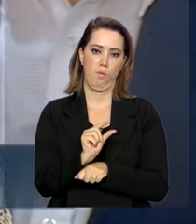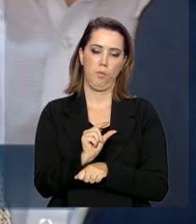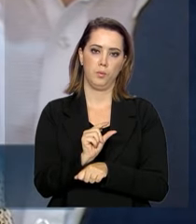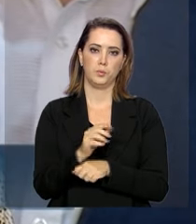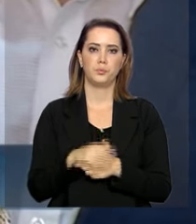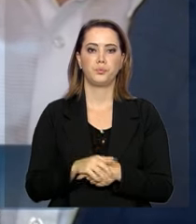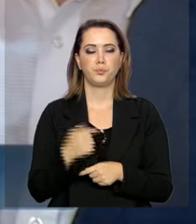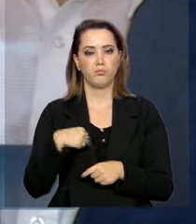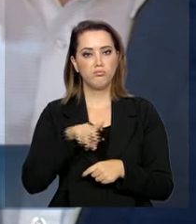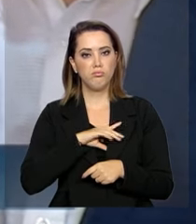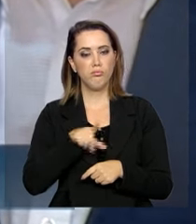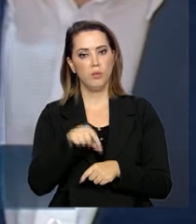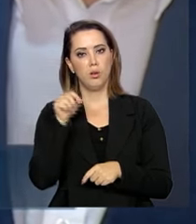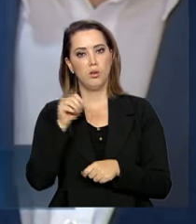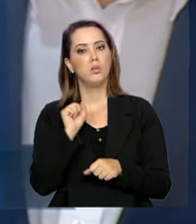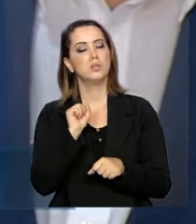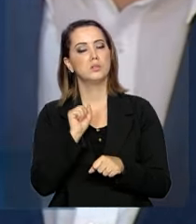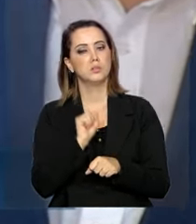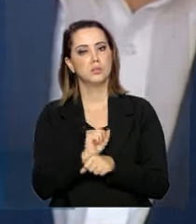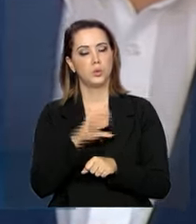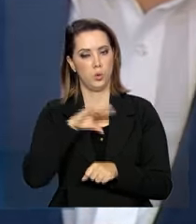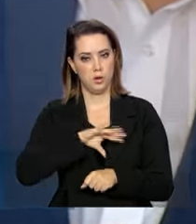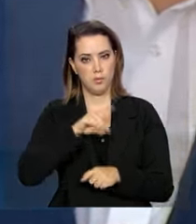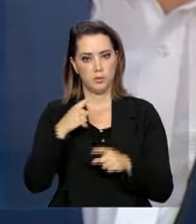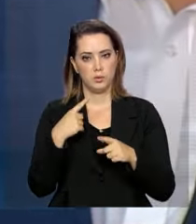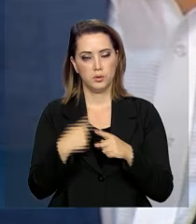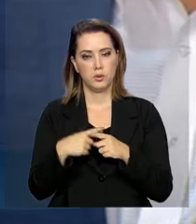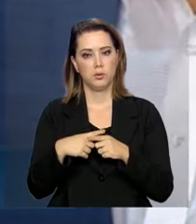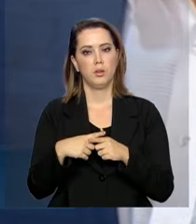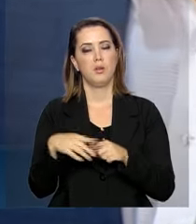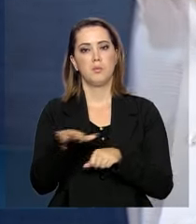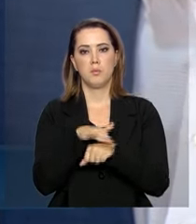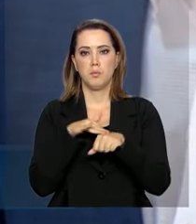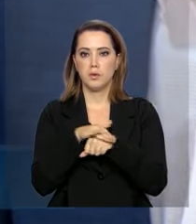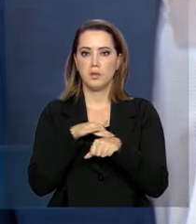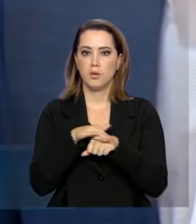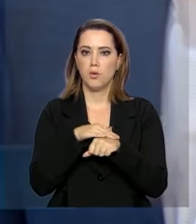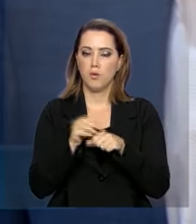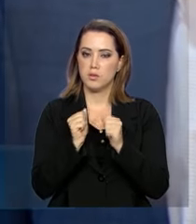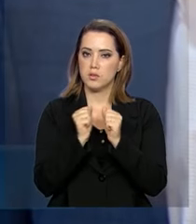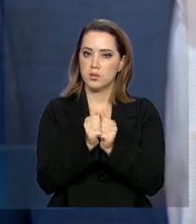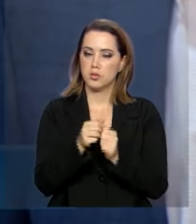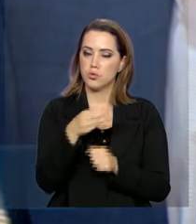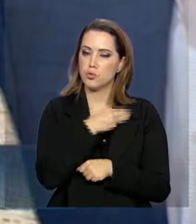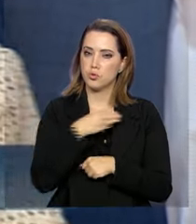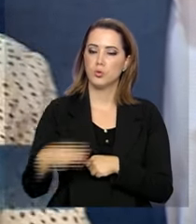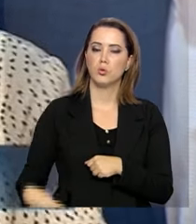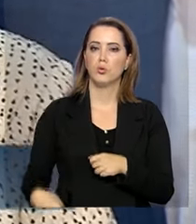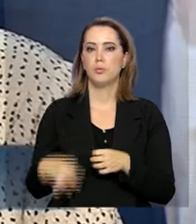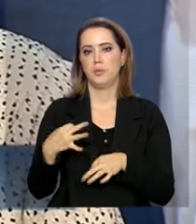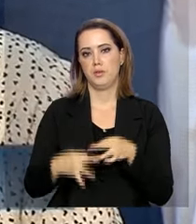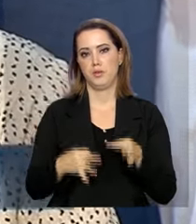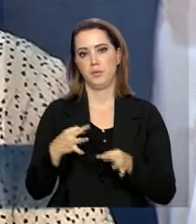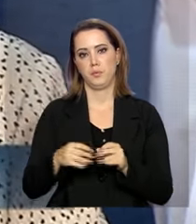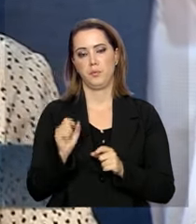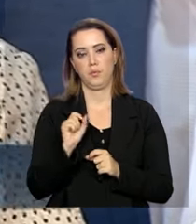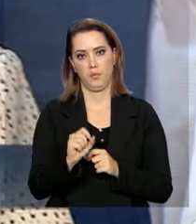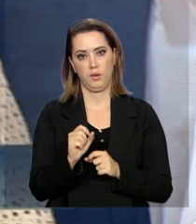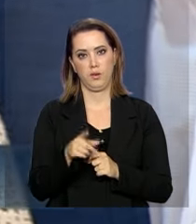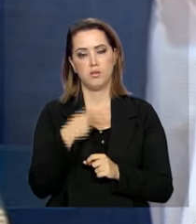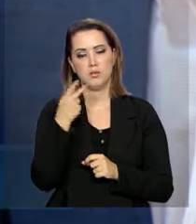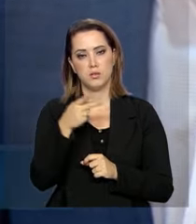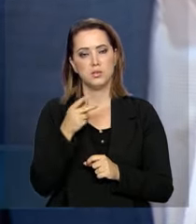poder conversar com o ministro Lewandowski. Na mesma linha, teria o senador Delcídio do Amaral